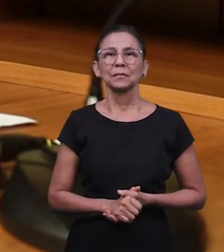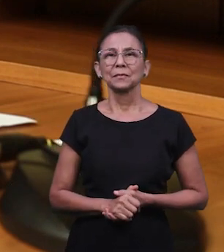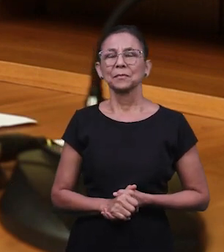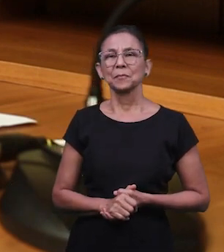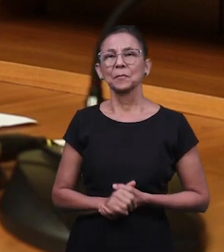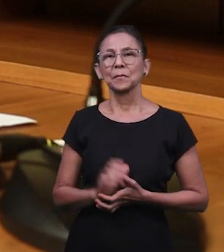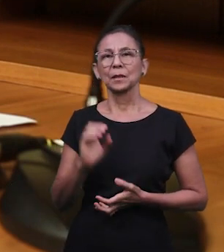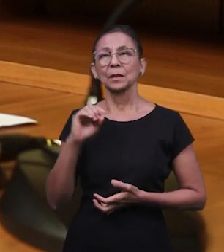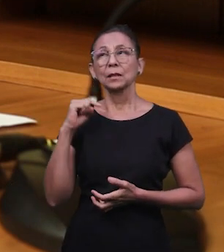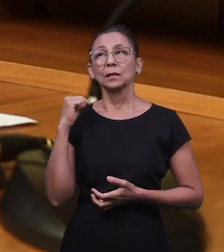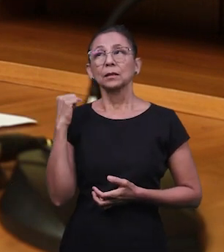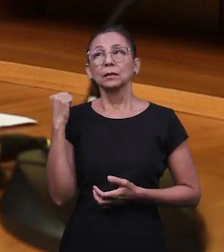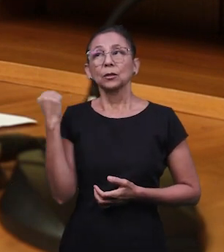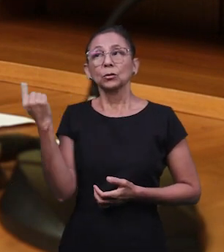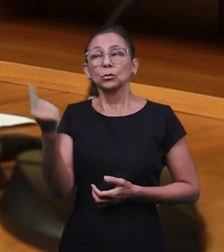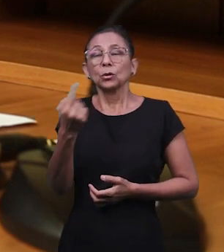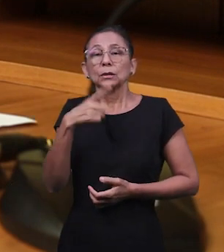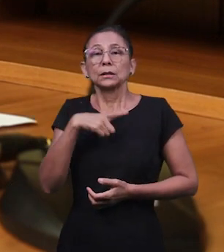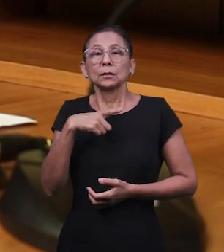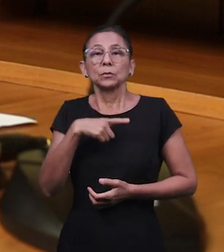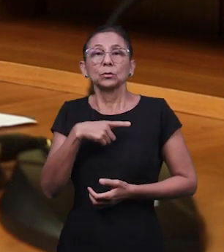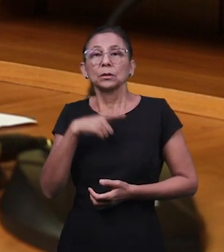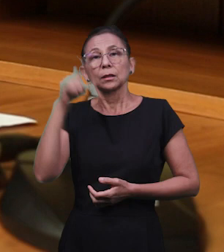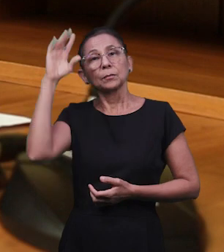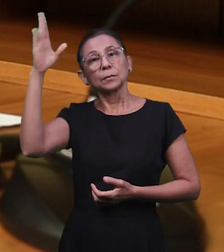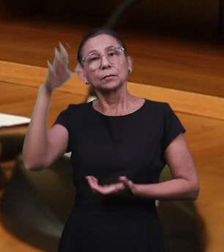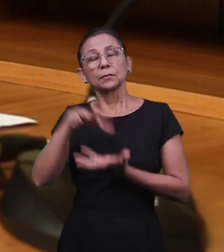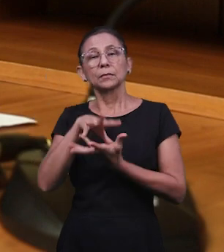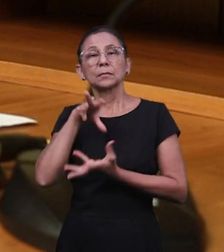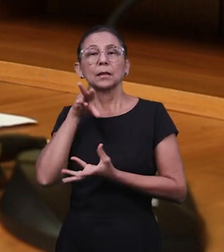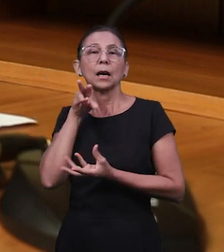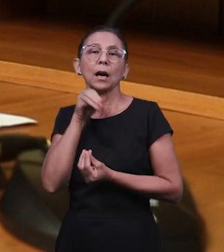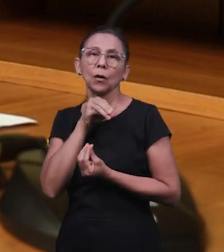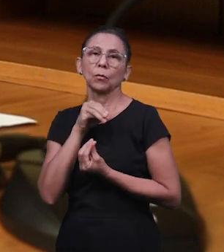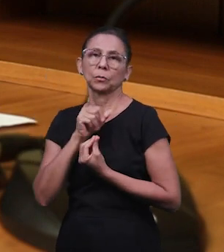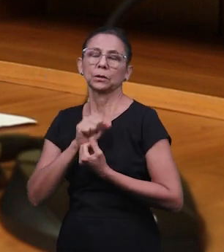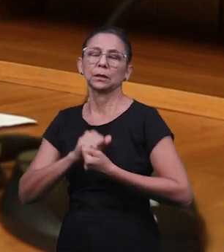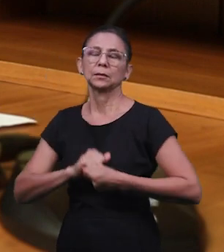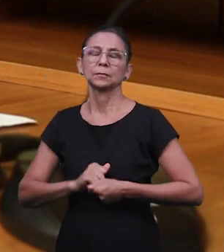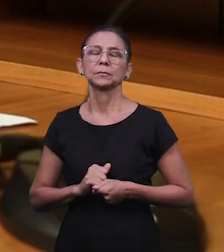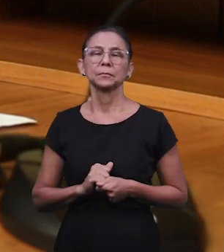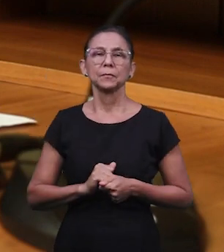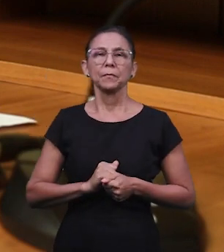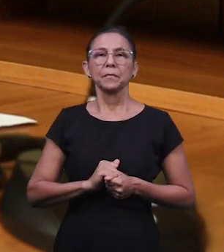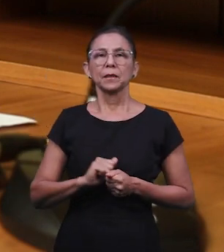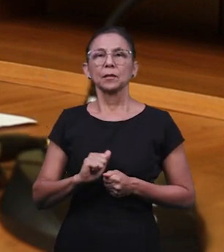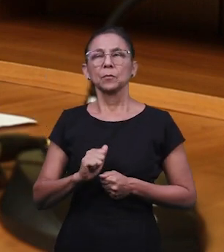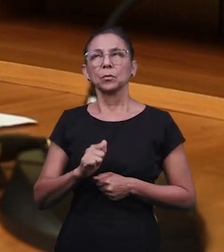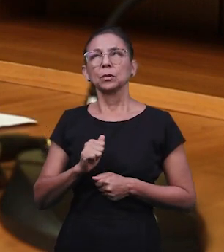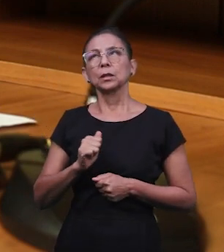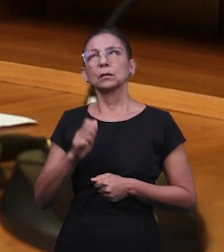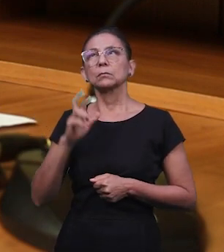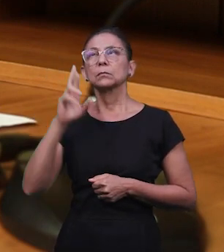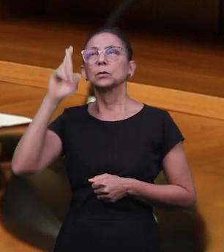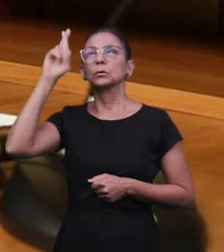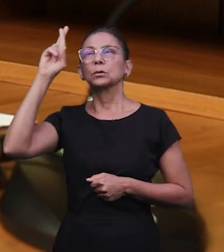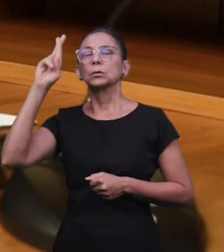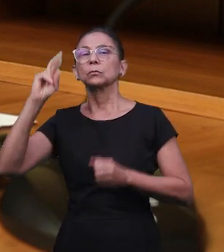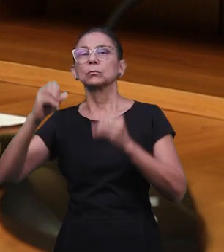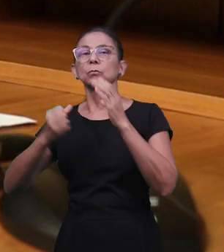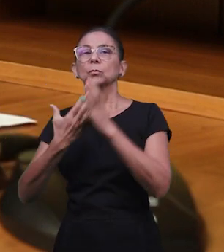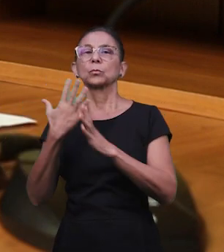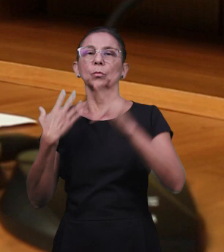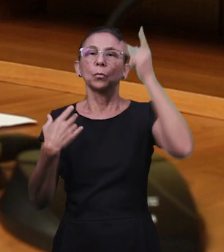Glória a Deus. Glória a Deus. Então, que ele soprou sobre o homem, deu o sopro de vida dele, ele deu uma